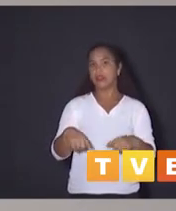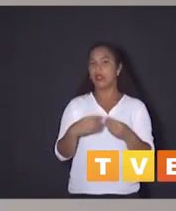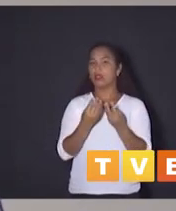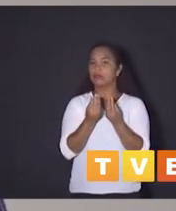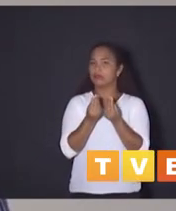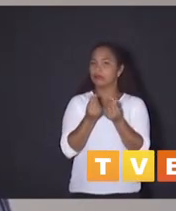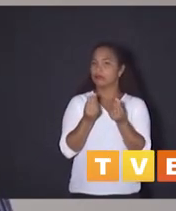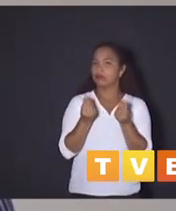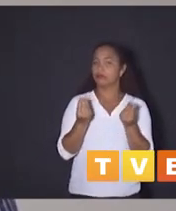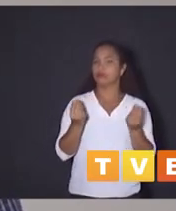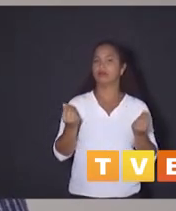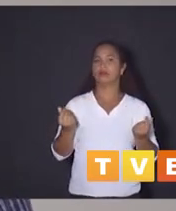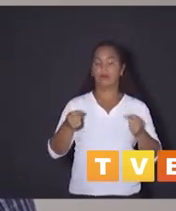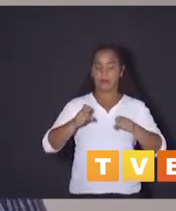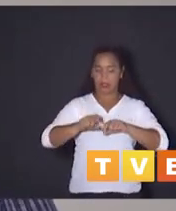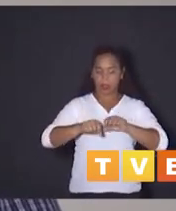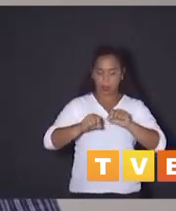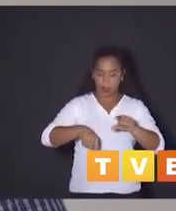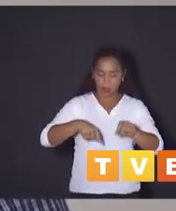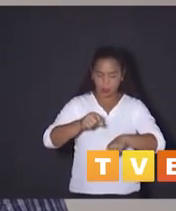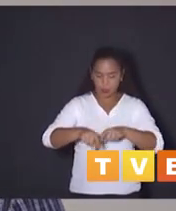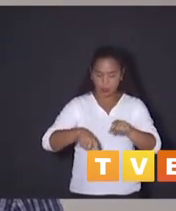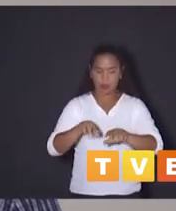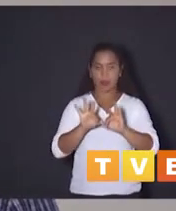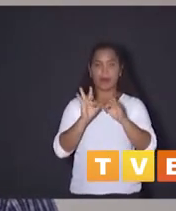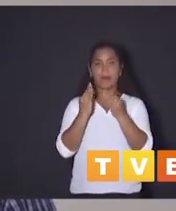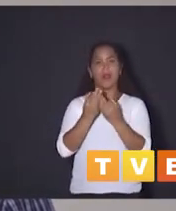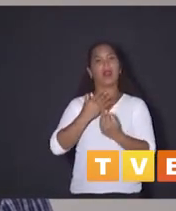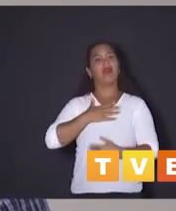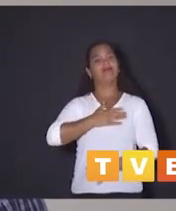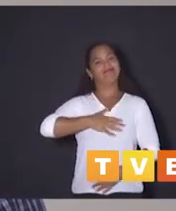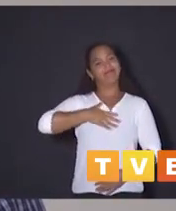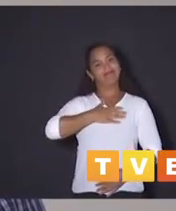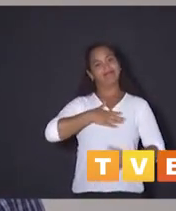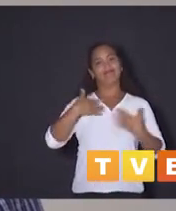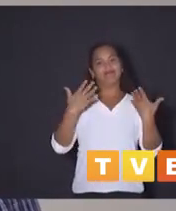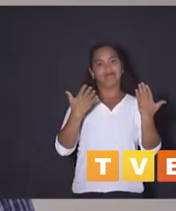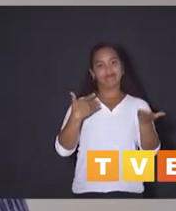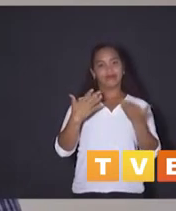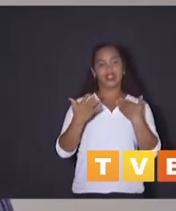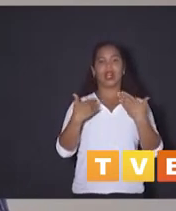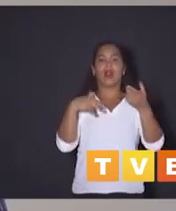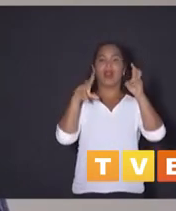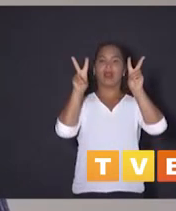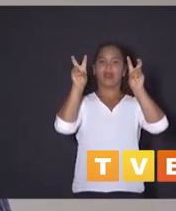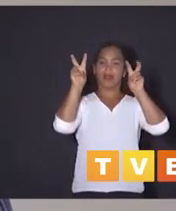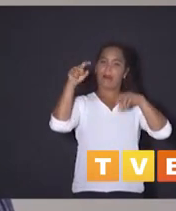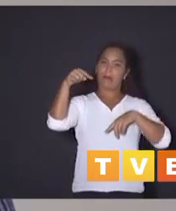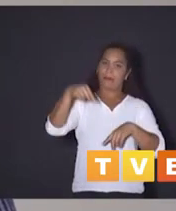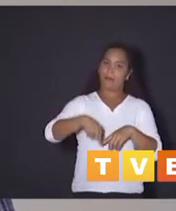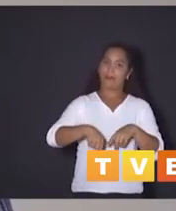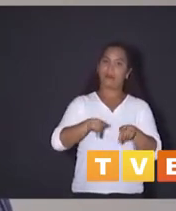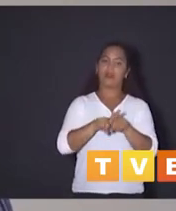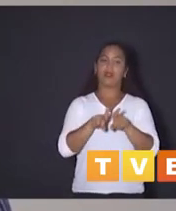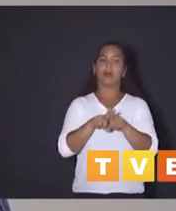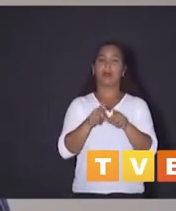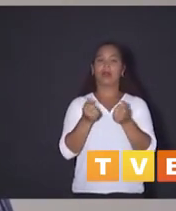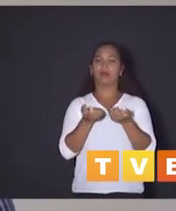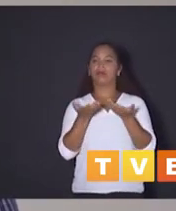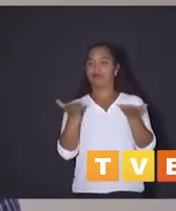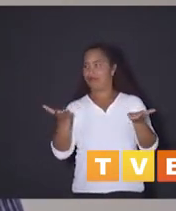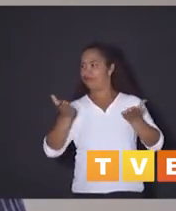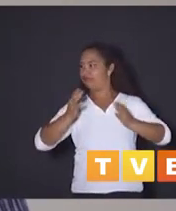do tema da agricultura familiar e me dá muito prazer em dialogar esse tema aqui e poder é é submetê-lo a um